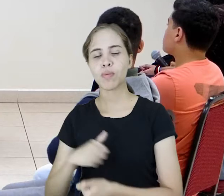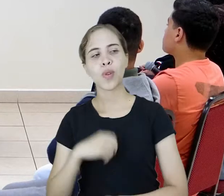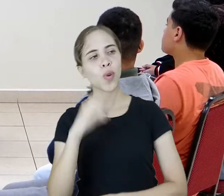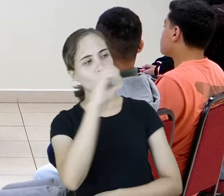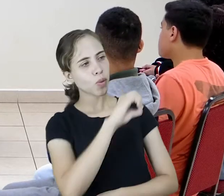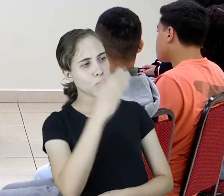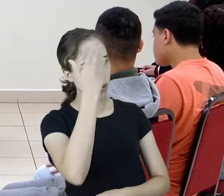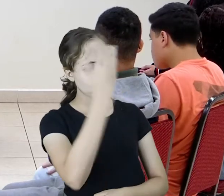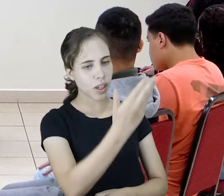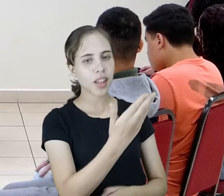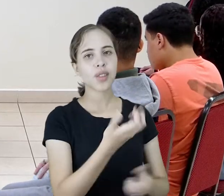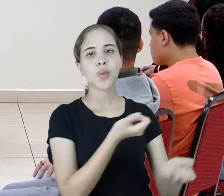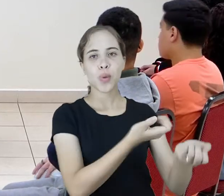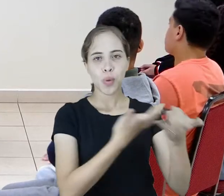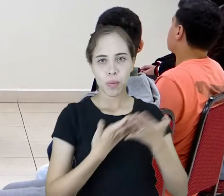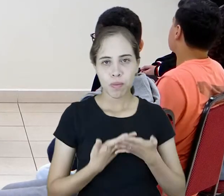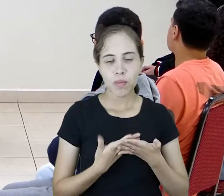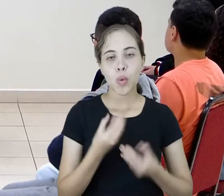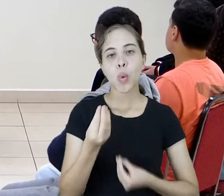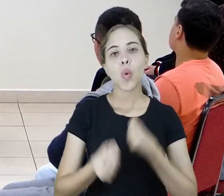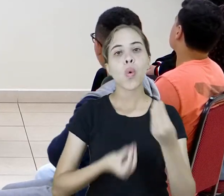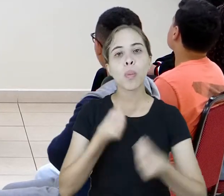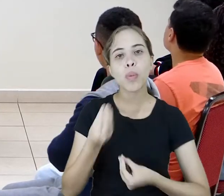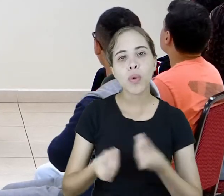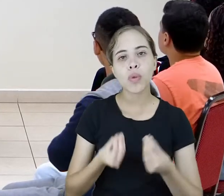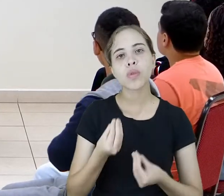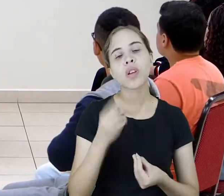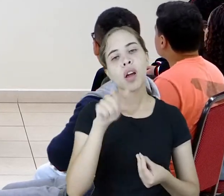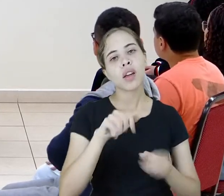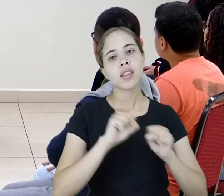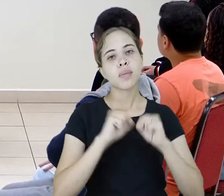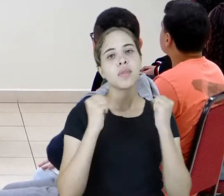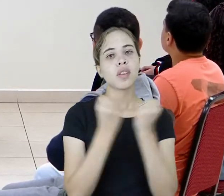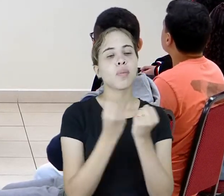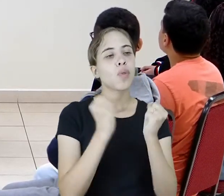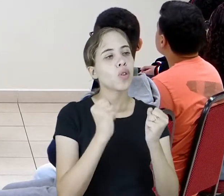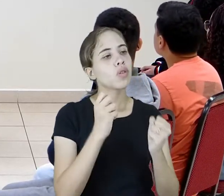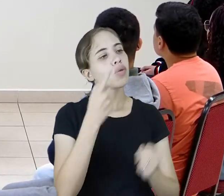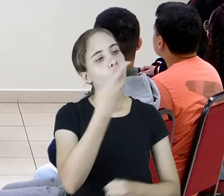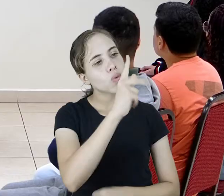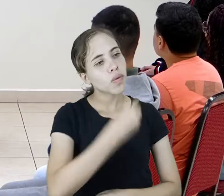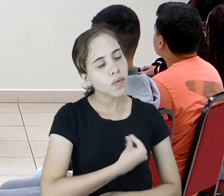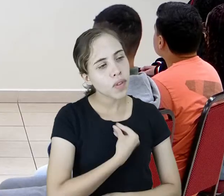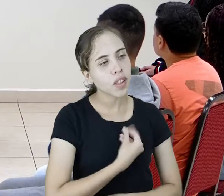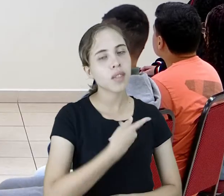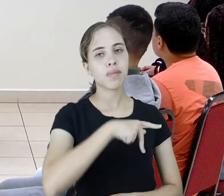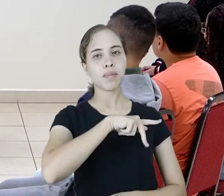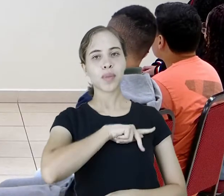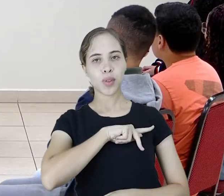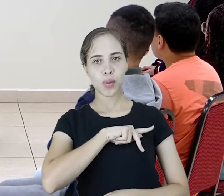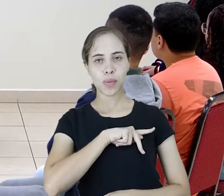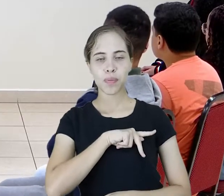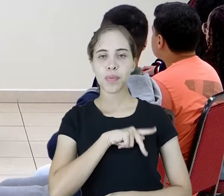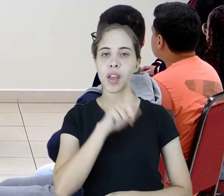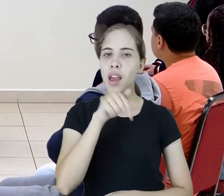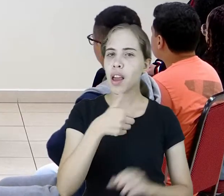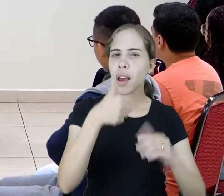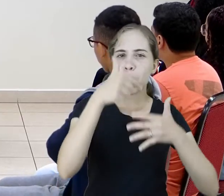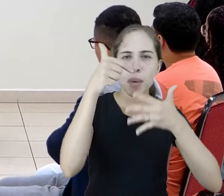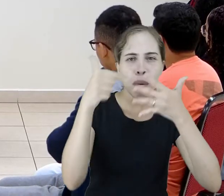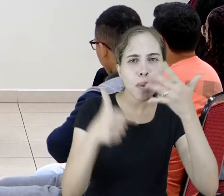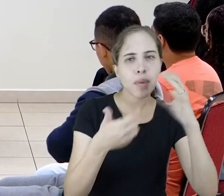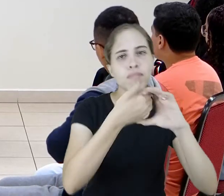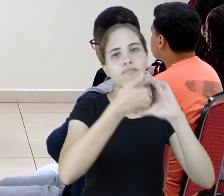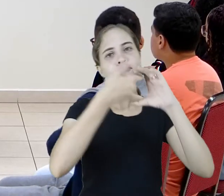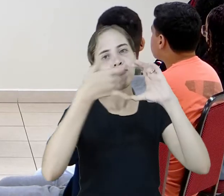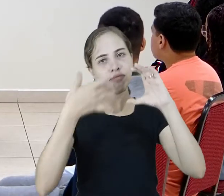Ótimo. Muito obrigado por compartilhar como o seminário pode aplicar em sua vida pessoal, em cada aspecto de